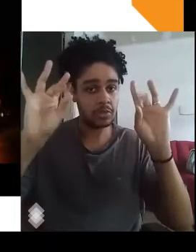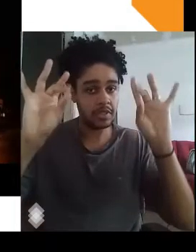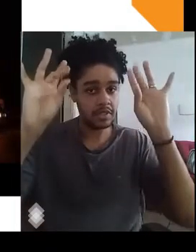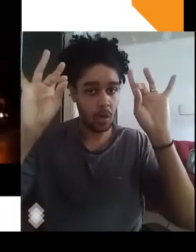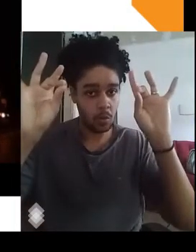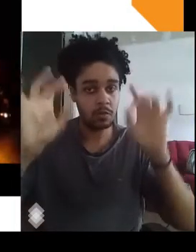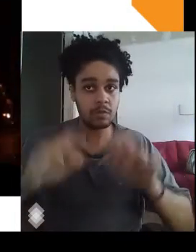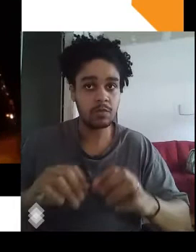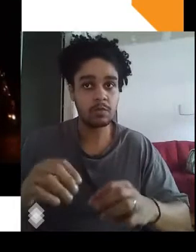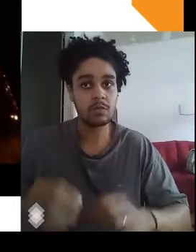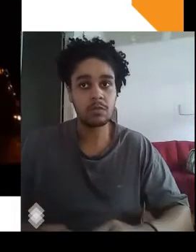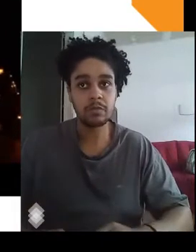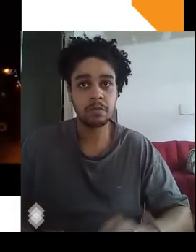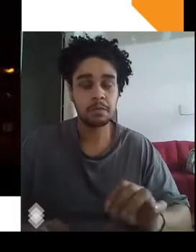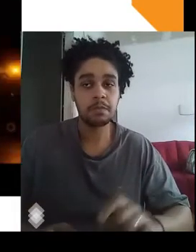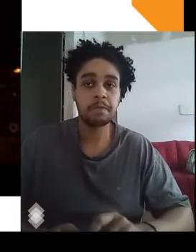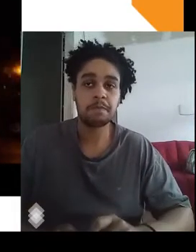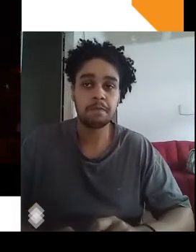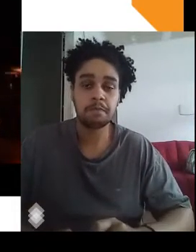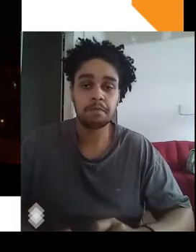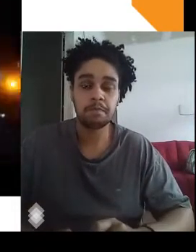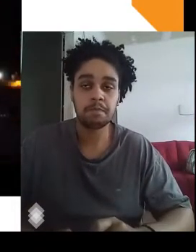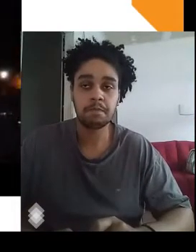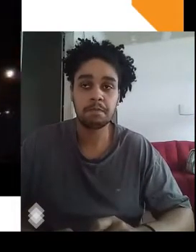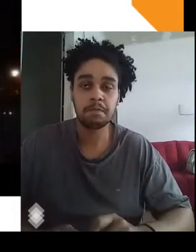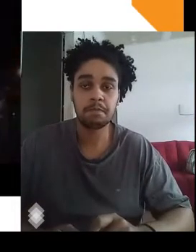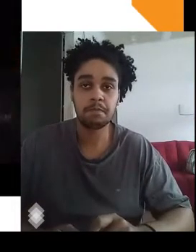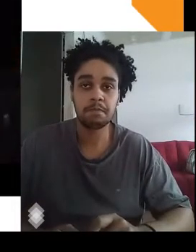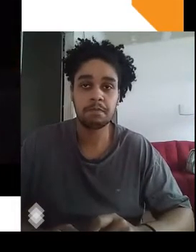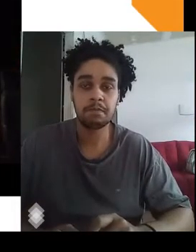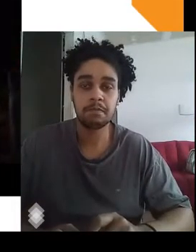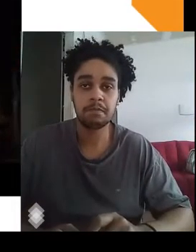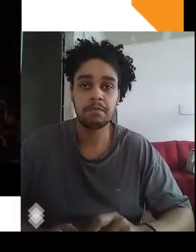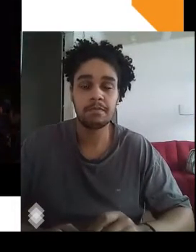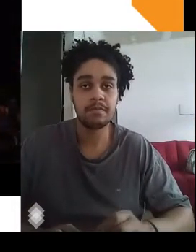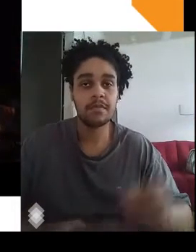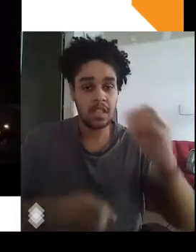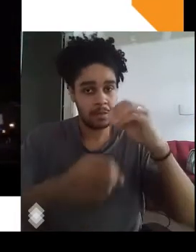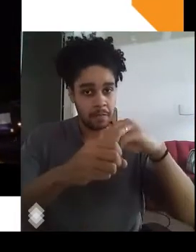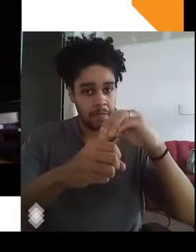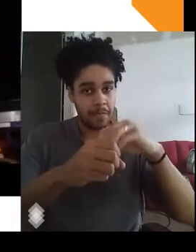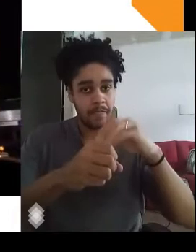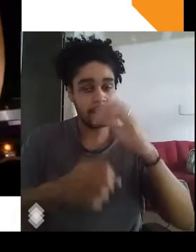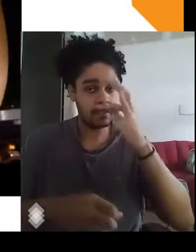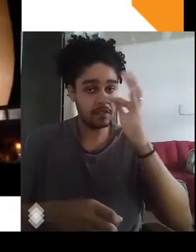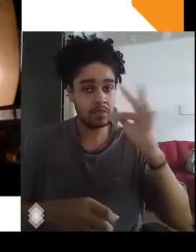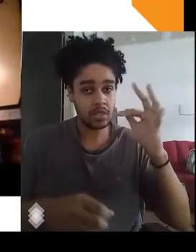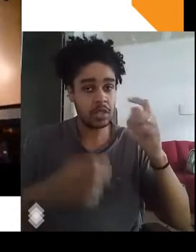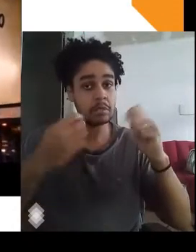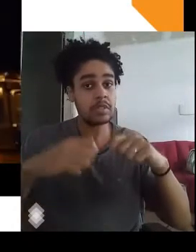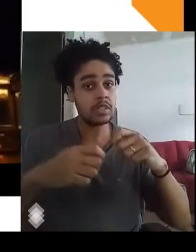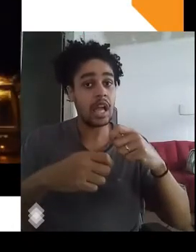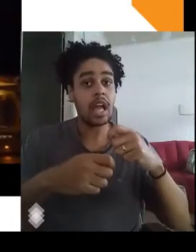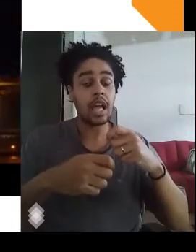até Toulouse, onde elas são finalmente acopladas umas às outras. Esse trajeto é bem curioso. A pequena cidade do interior da França precisou adaptar ruas